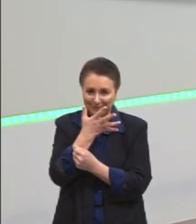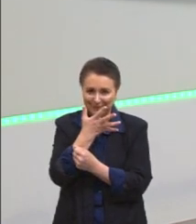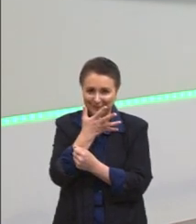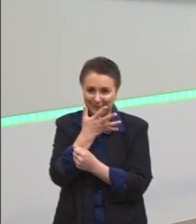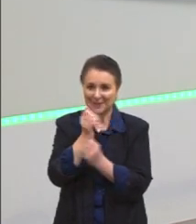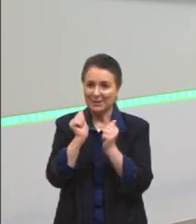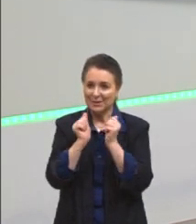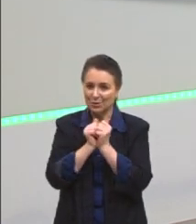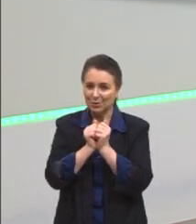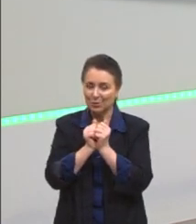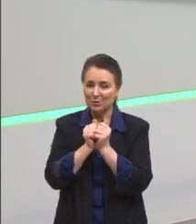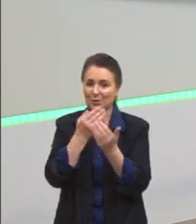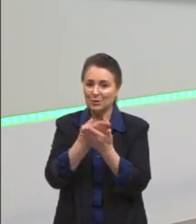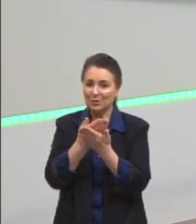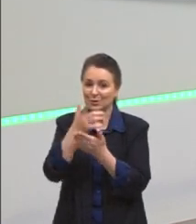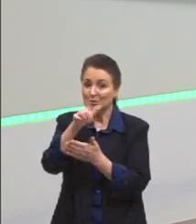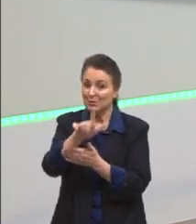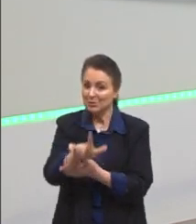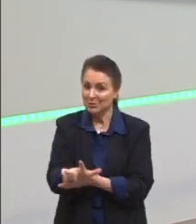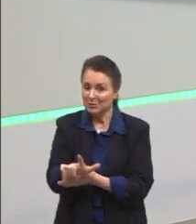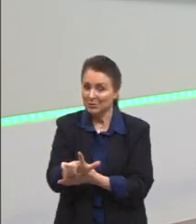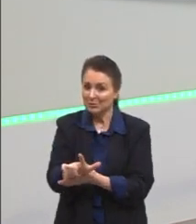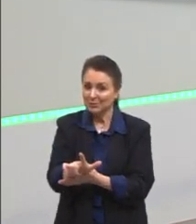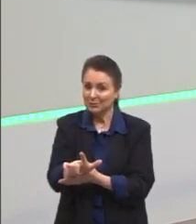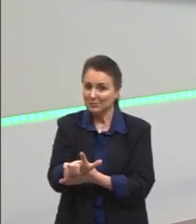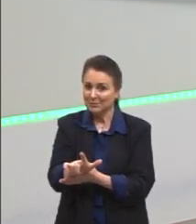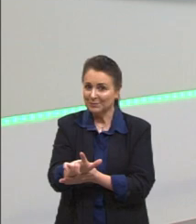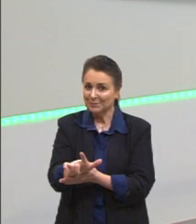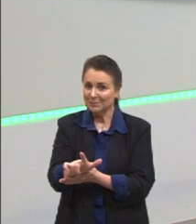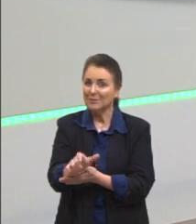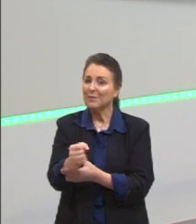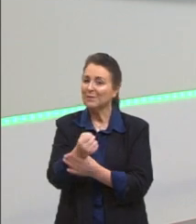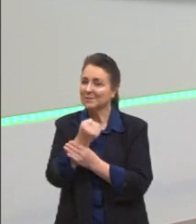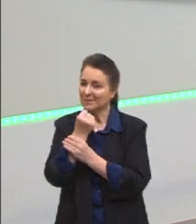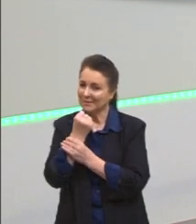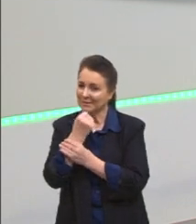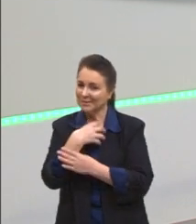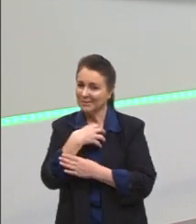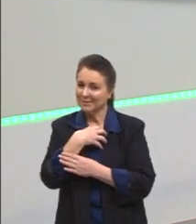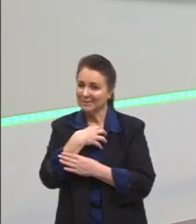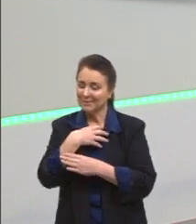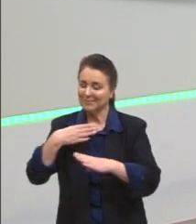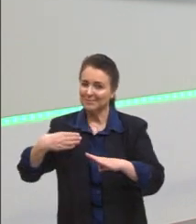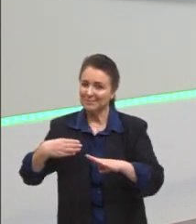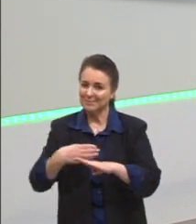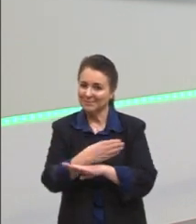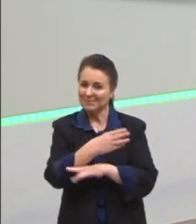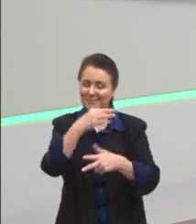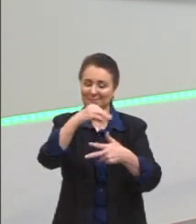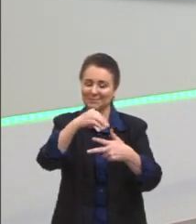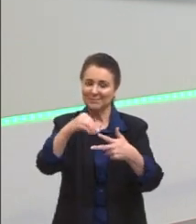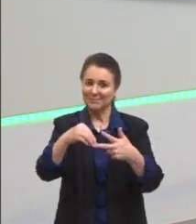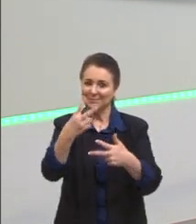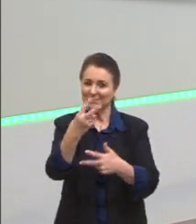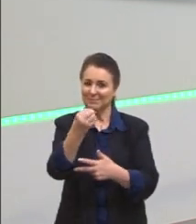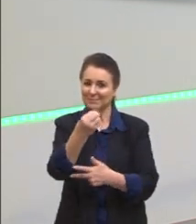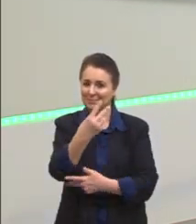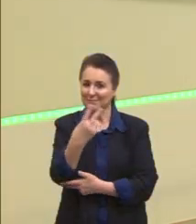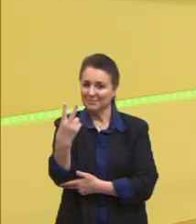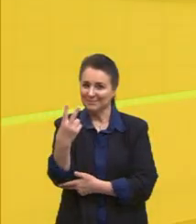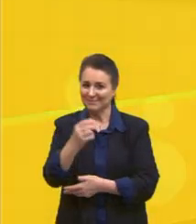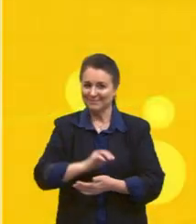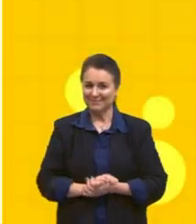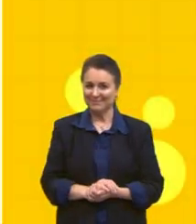essas aulas estude vá com segurança e partiu passar Enem 2022